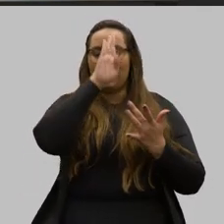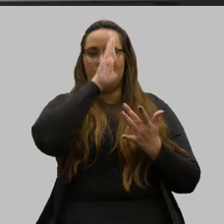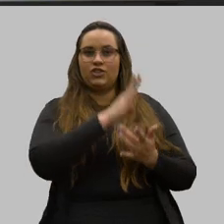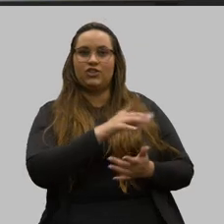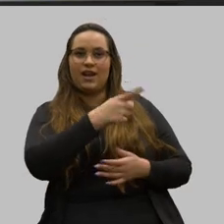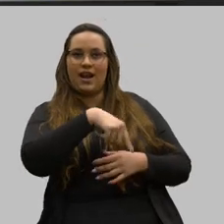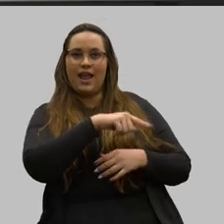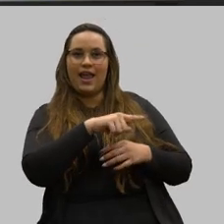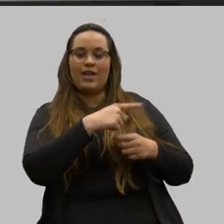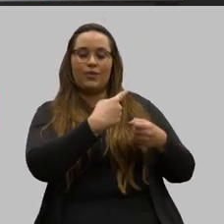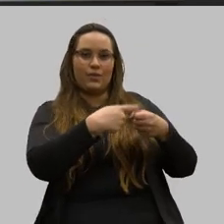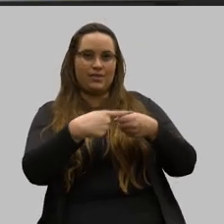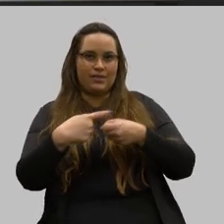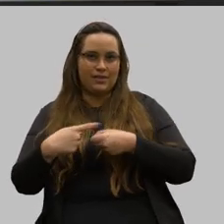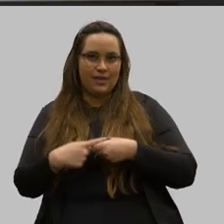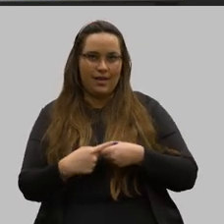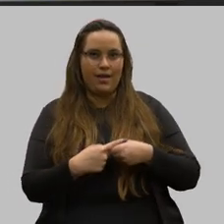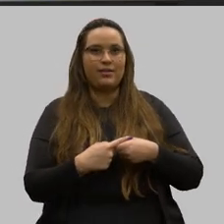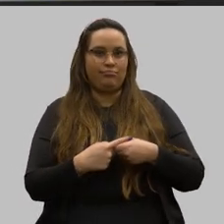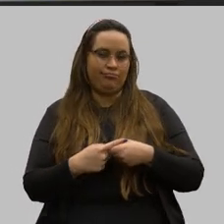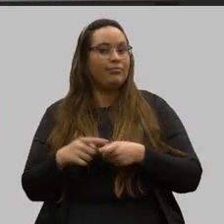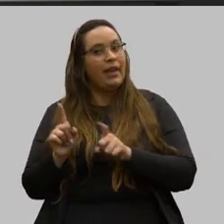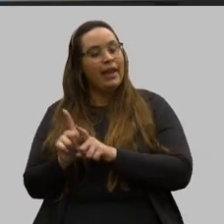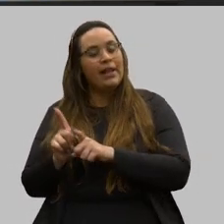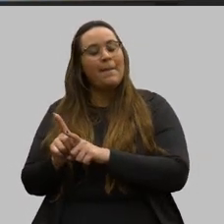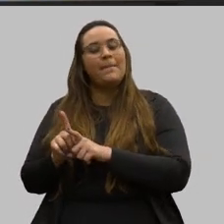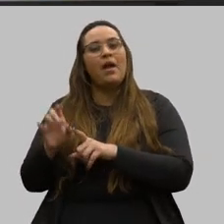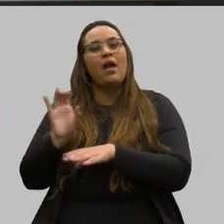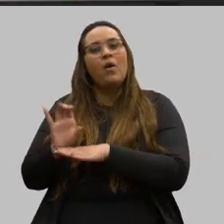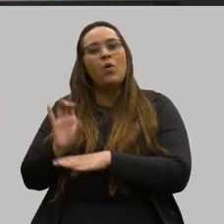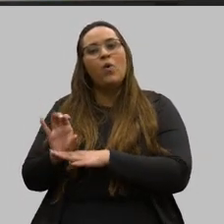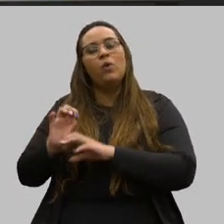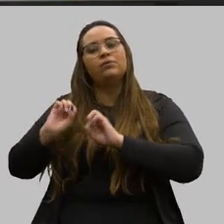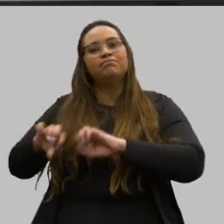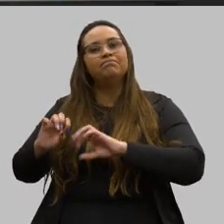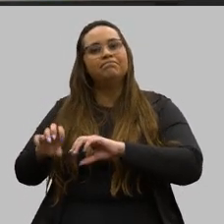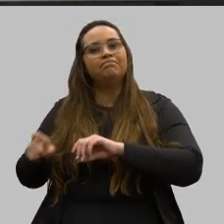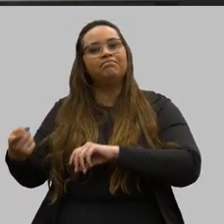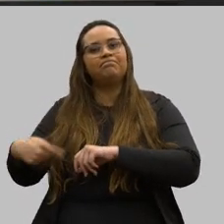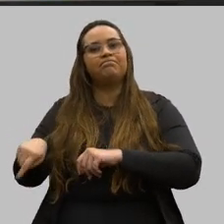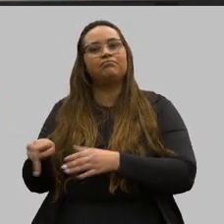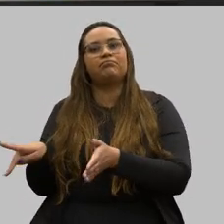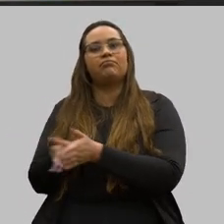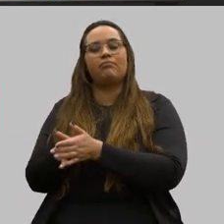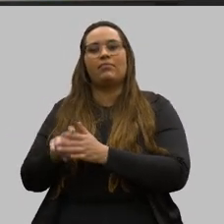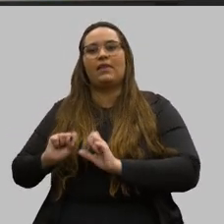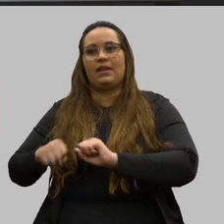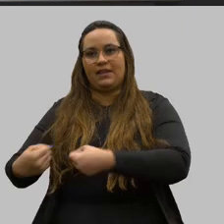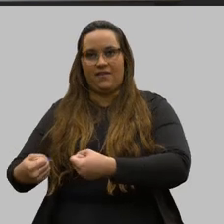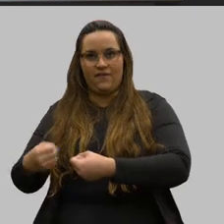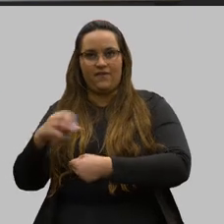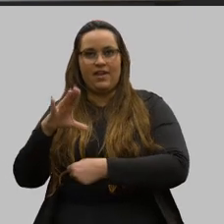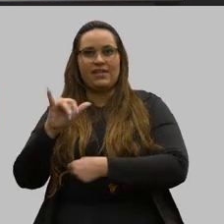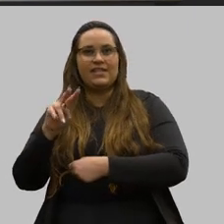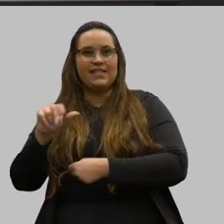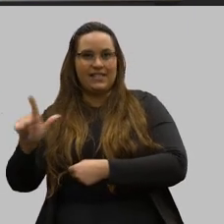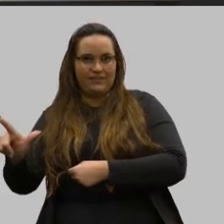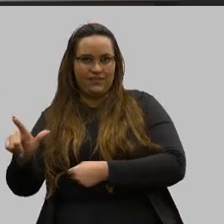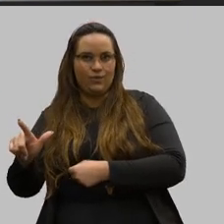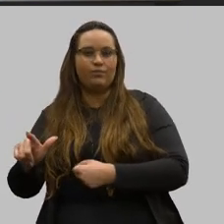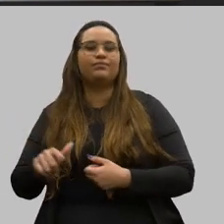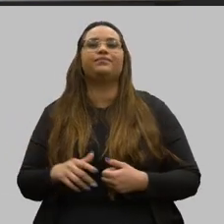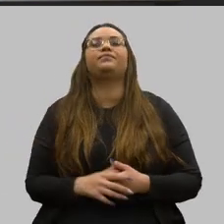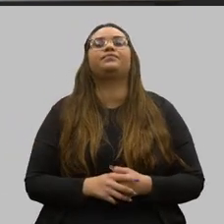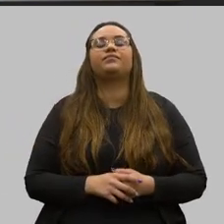capacitações em proteção e Defesa Civil então o plano de comando já nas suas últimas Vertentes em especial nessa quinta edição mostrada vem